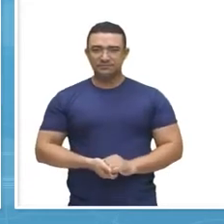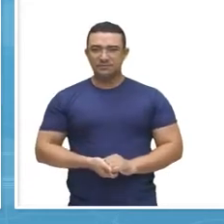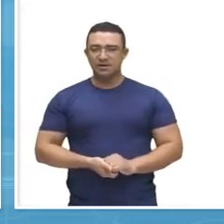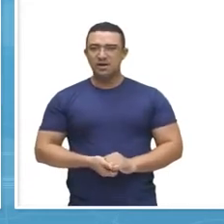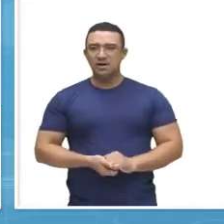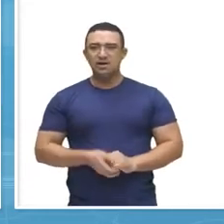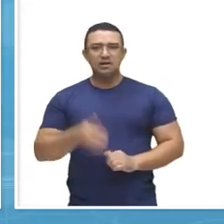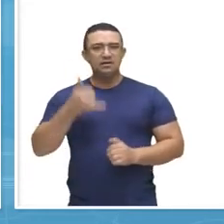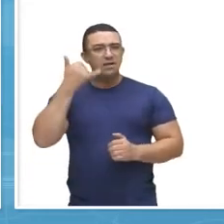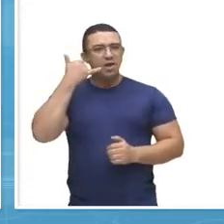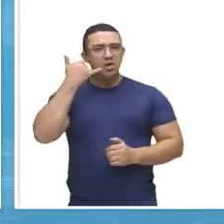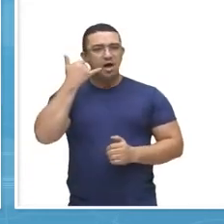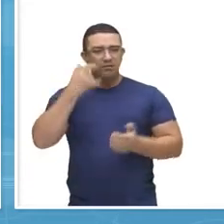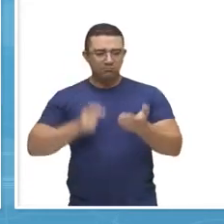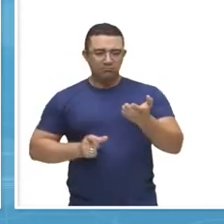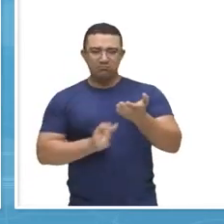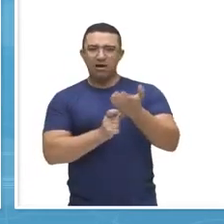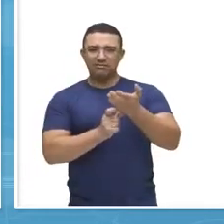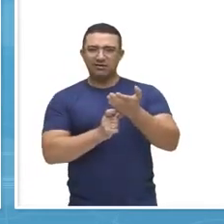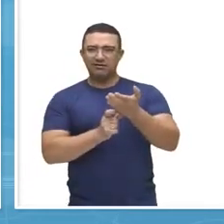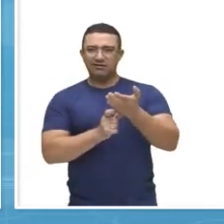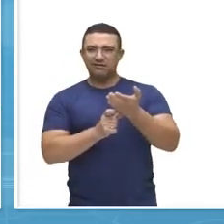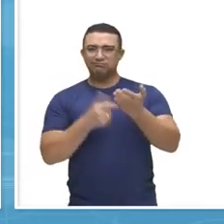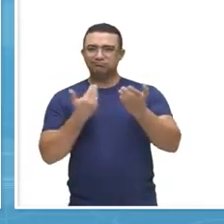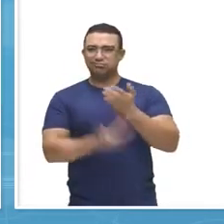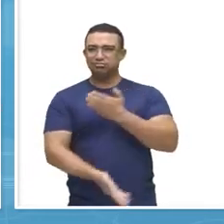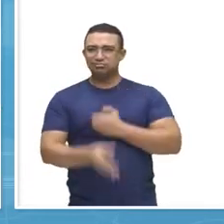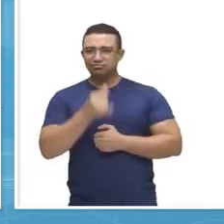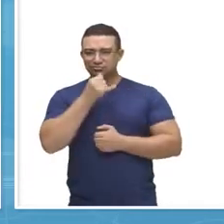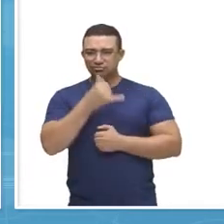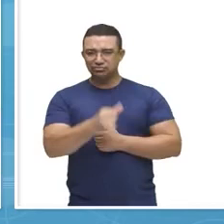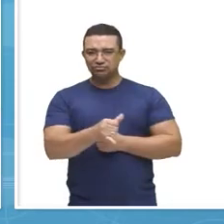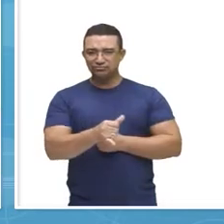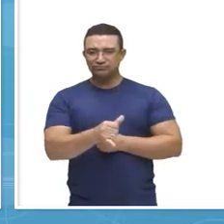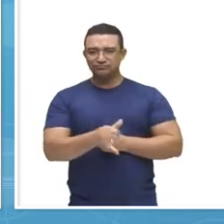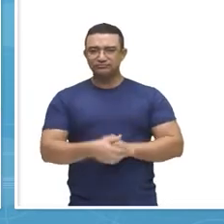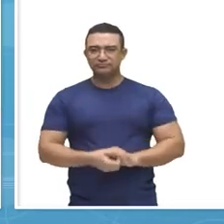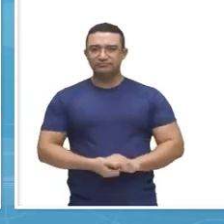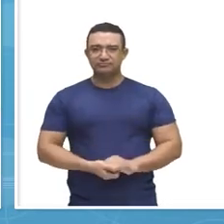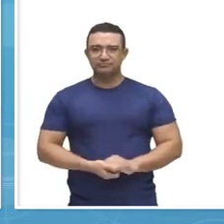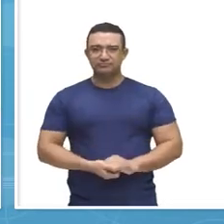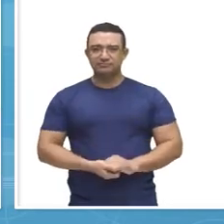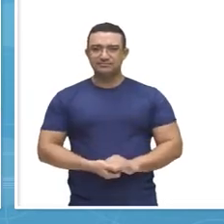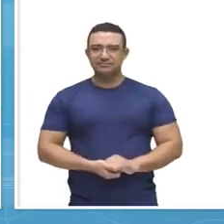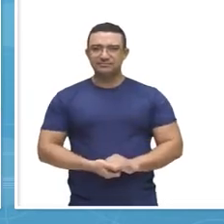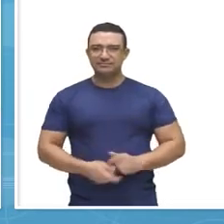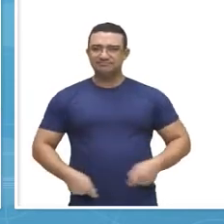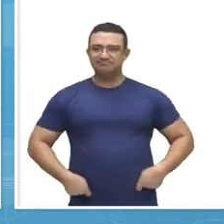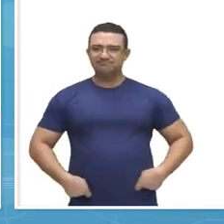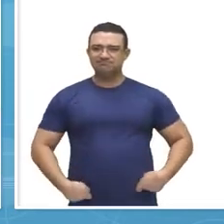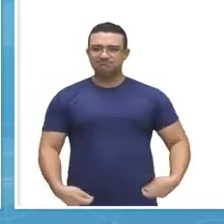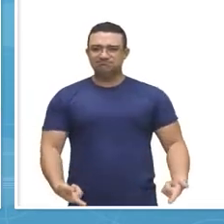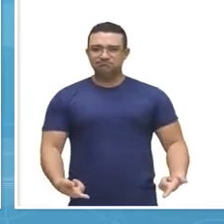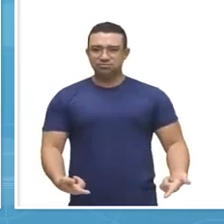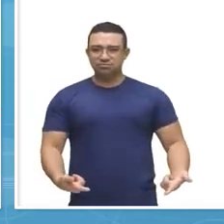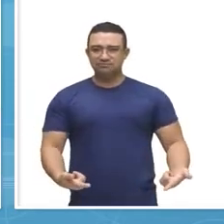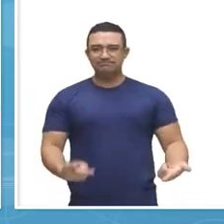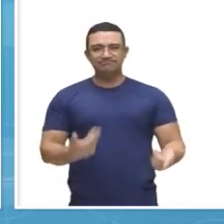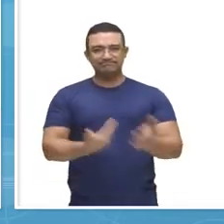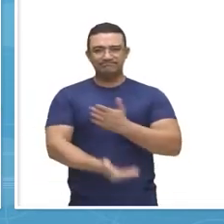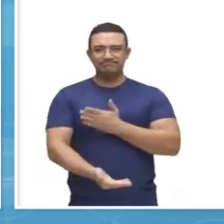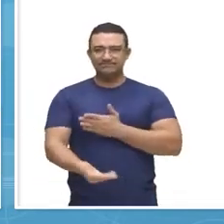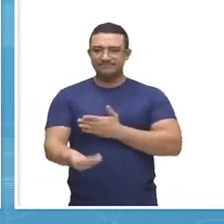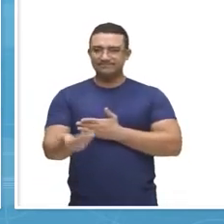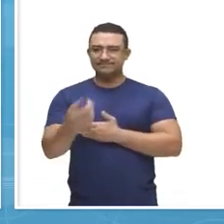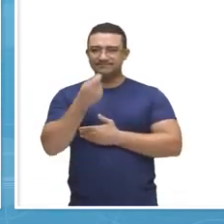Batteries run out, baterias descarregadas. Lose money, perder dinheiro.